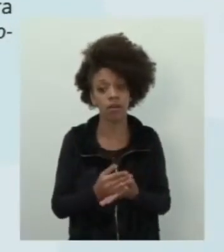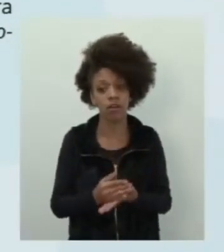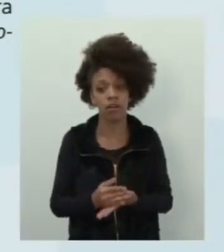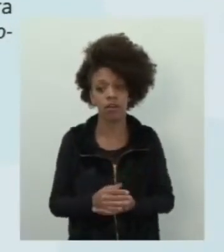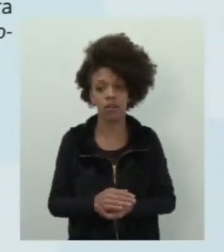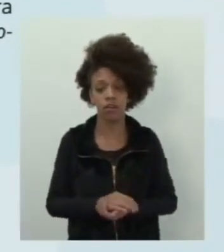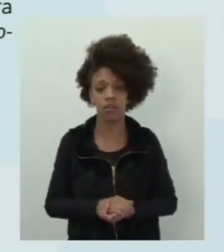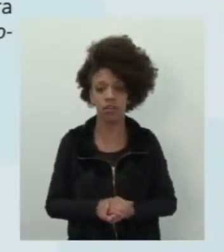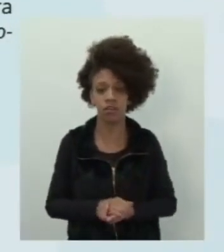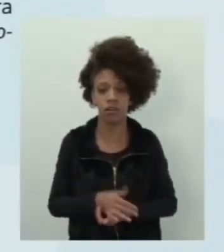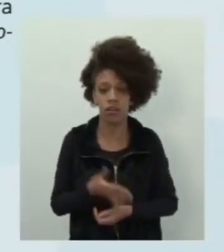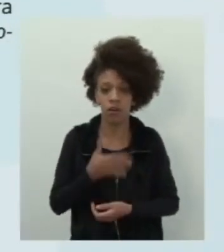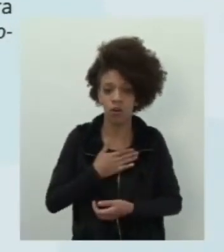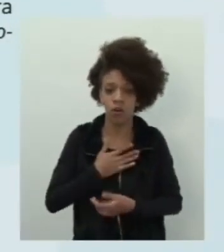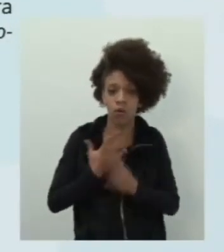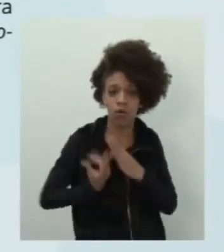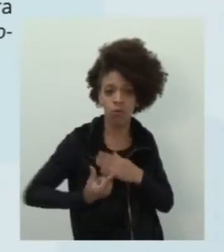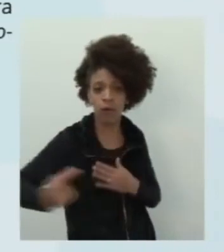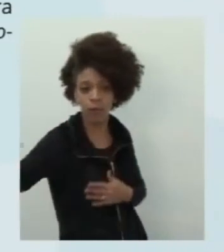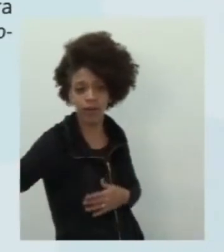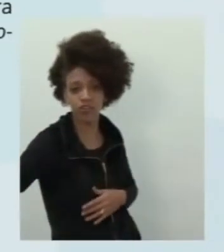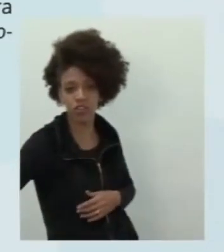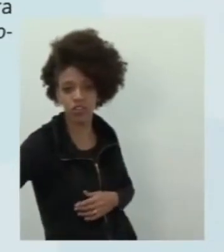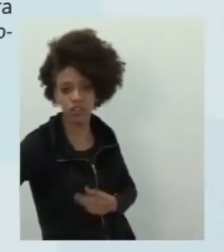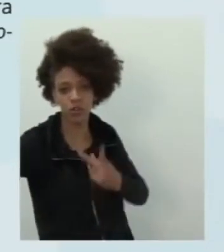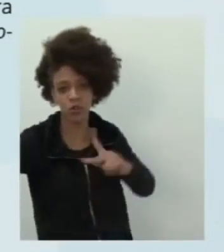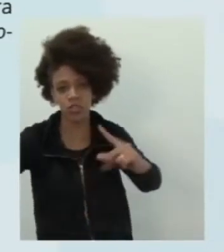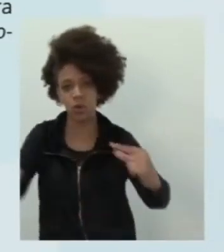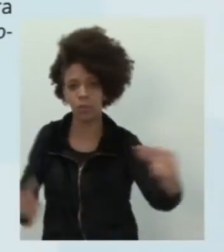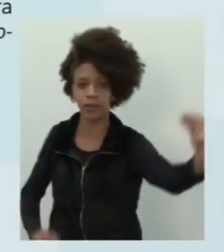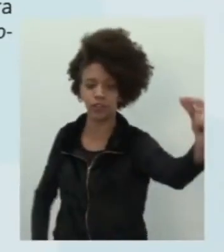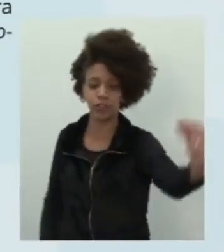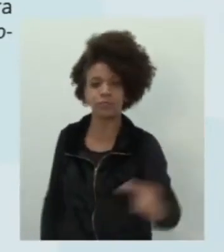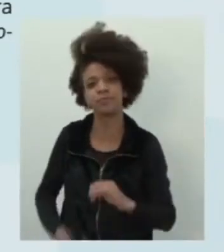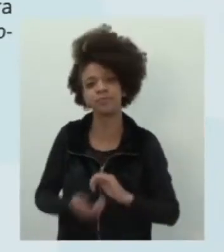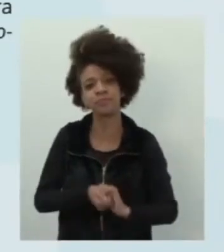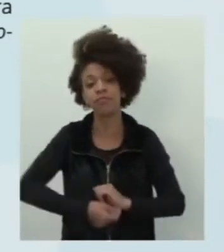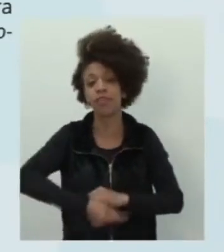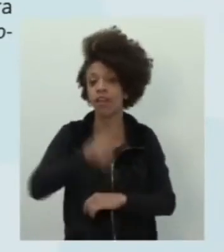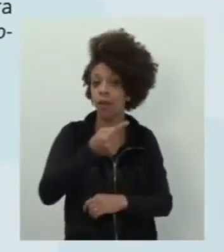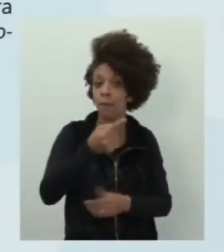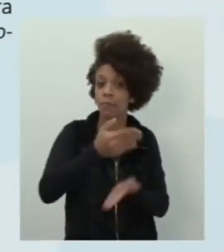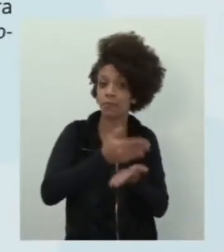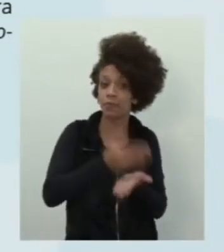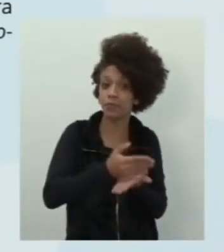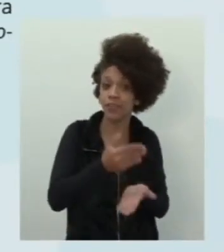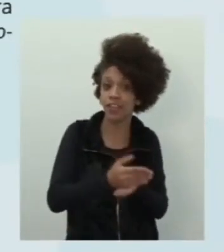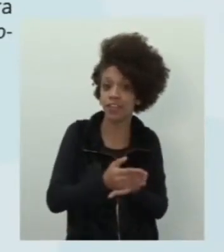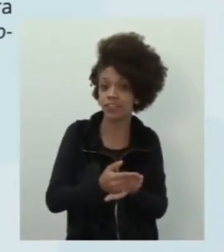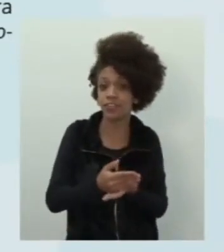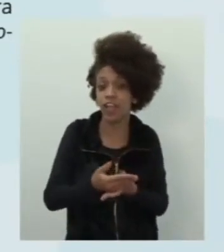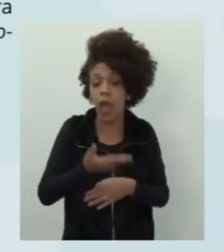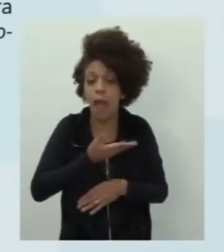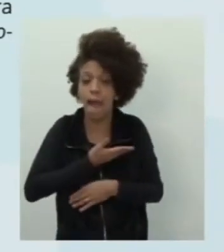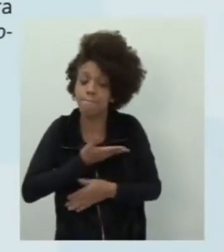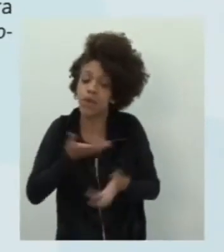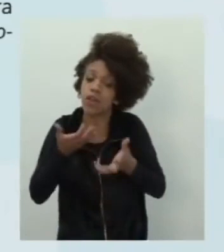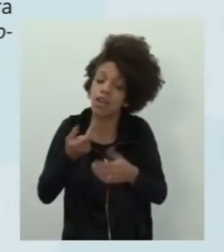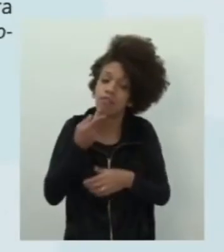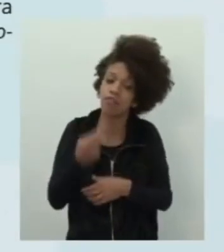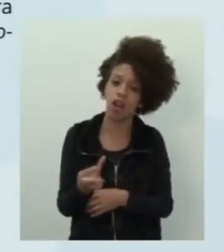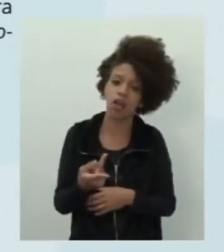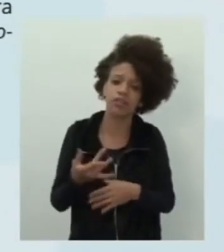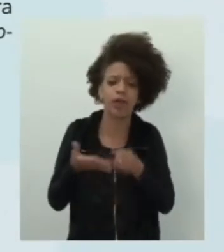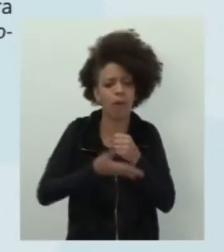Meu Parti, a cantiga A Boa Dona, Porque Eu Trovava. É a primeira parte da cantiga Amigos, Quero Vos Dizer. Então, é basicamente